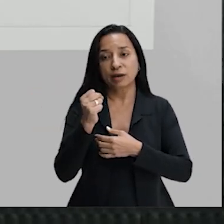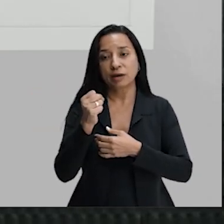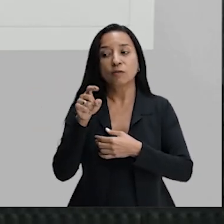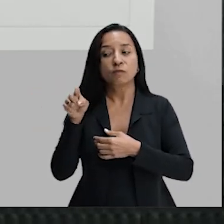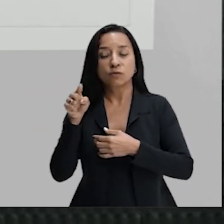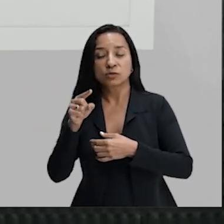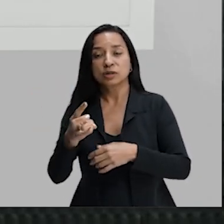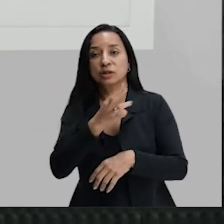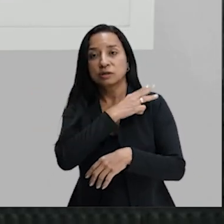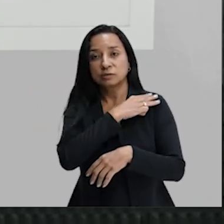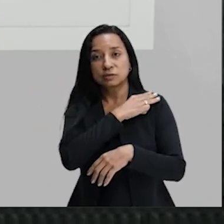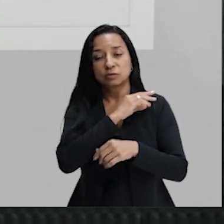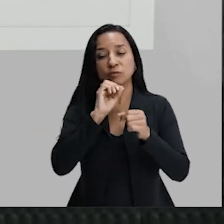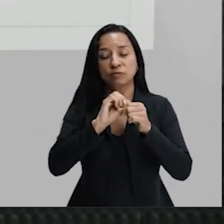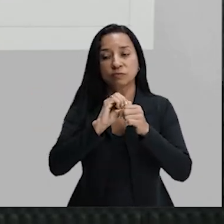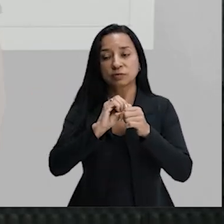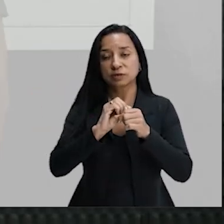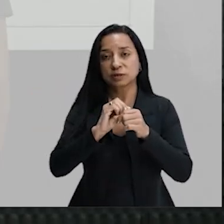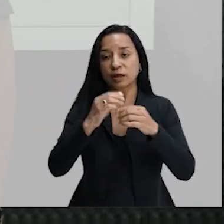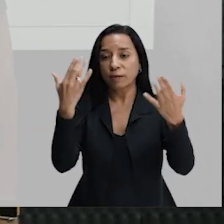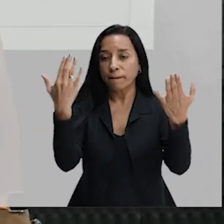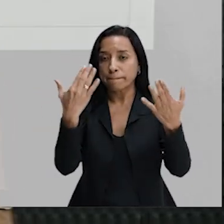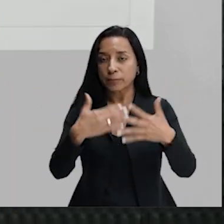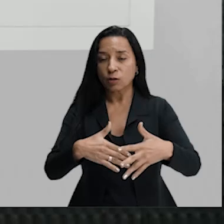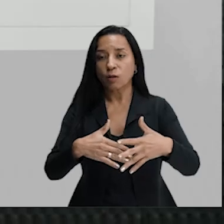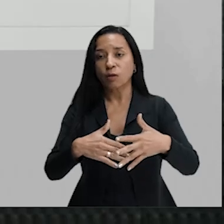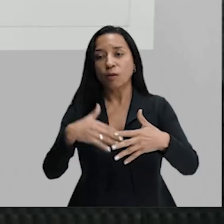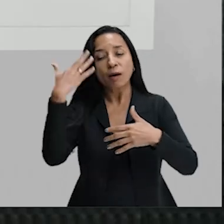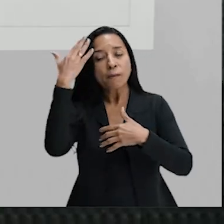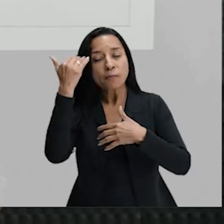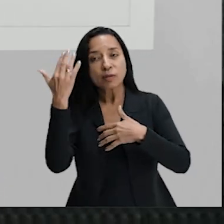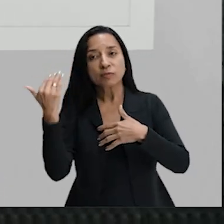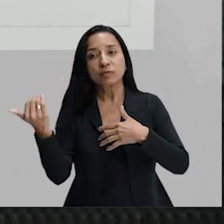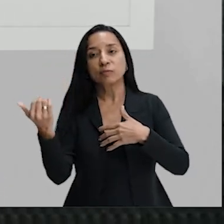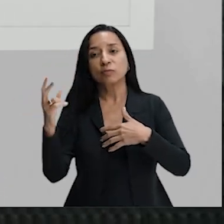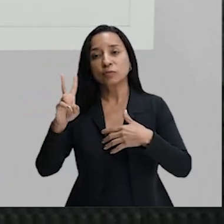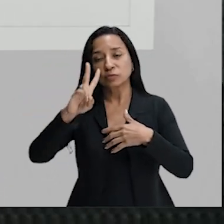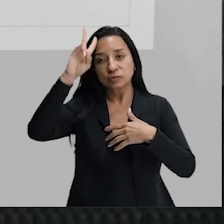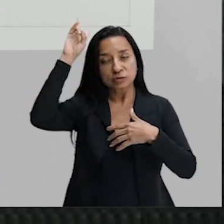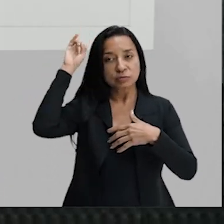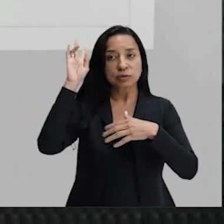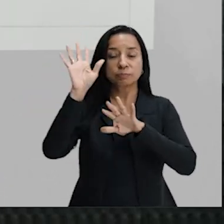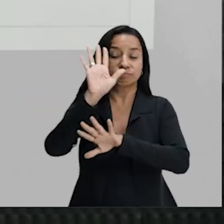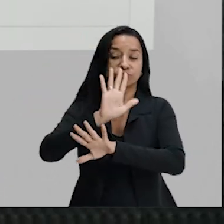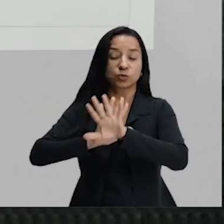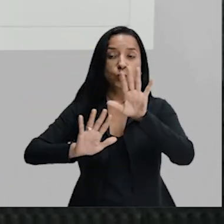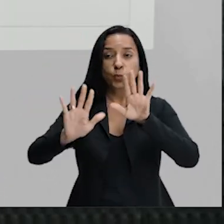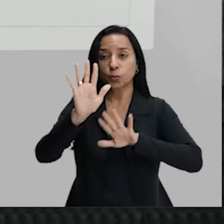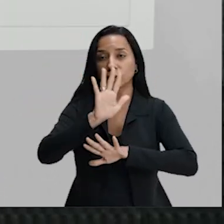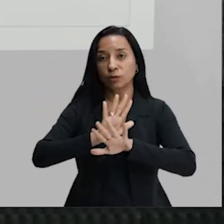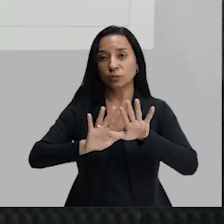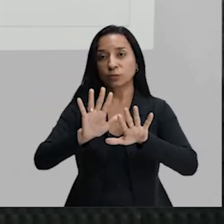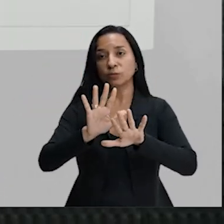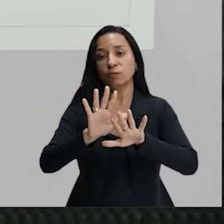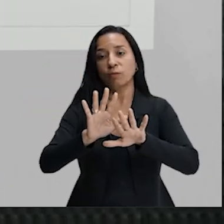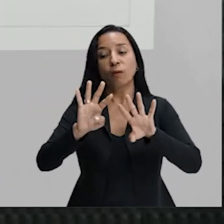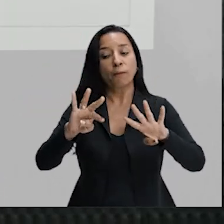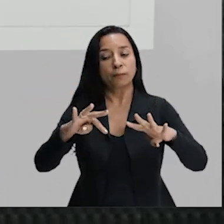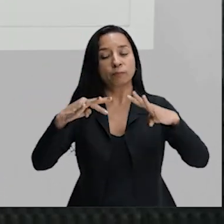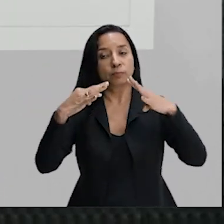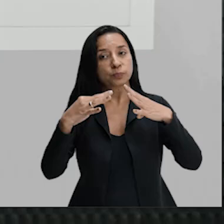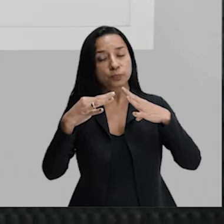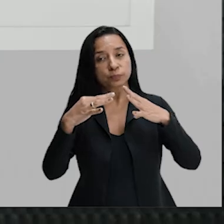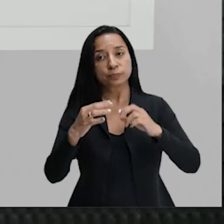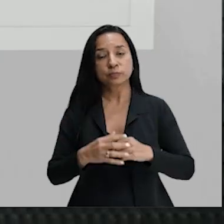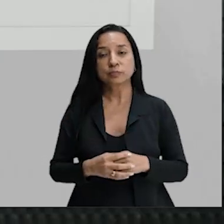por exemplo, você que vai fazer prova para o famoso vestibular. Cuidado com o vestibular, hein? Presta atenção.